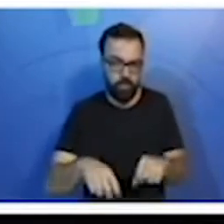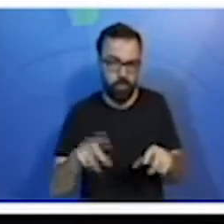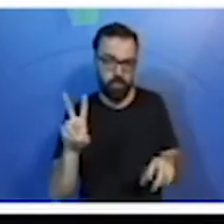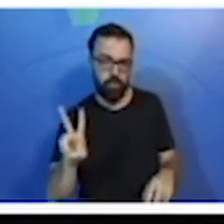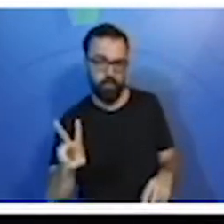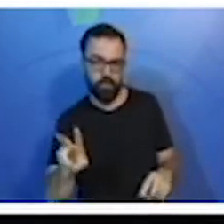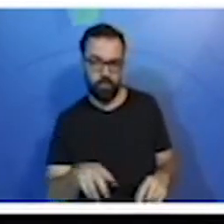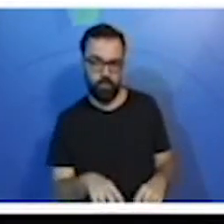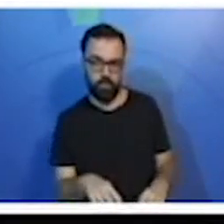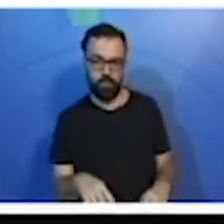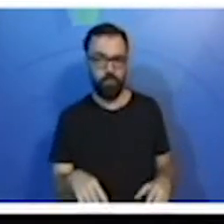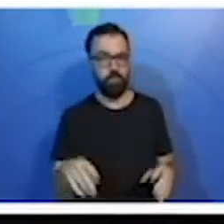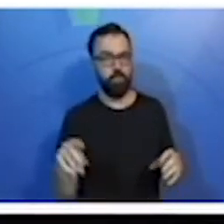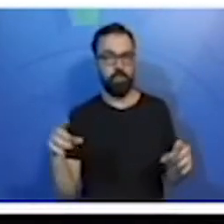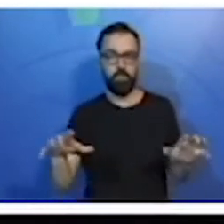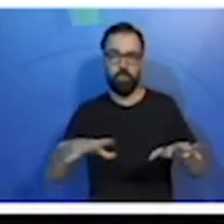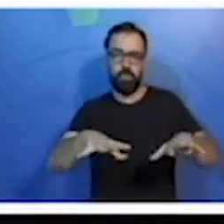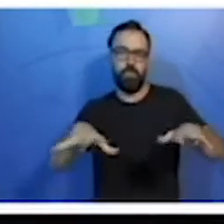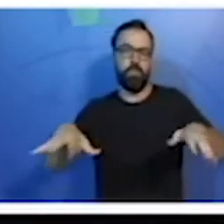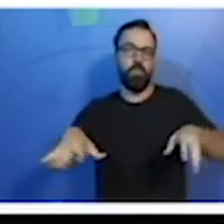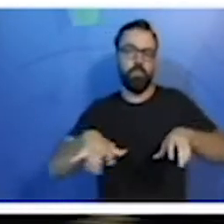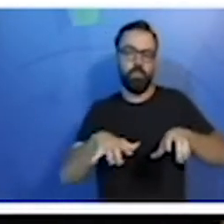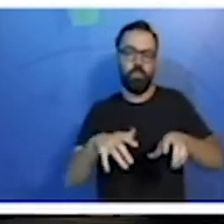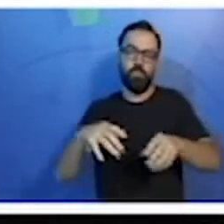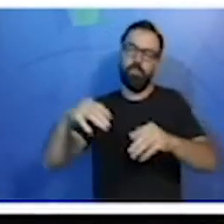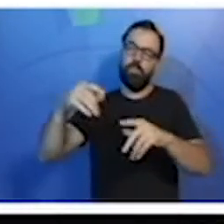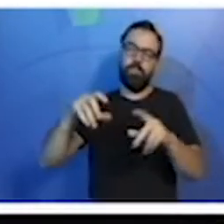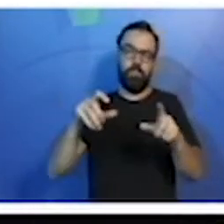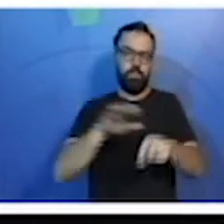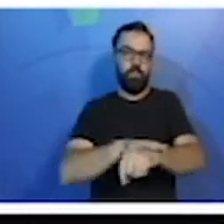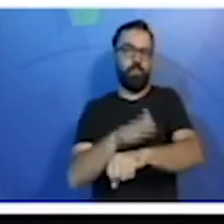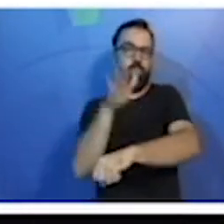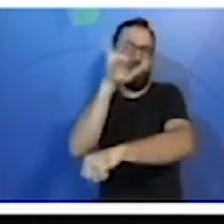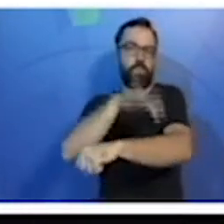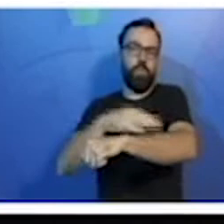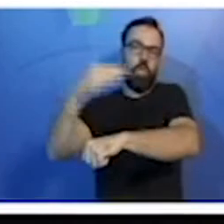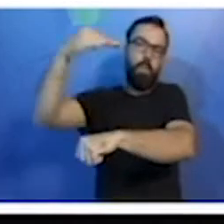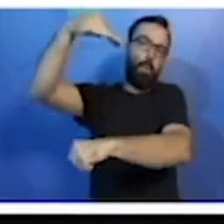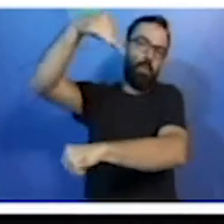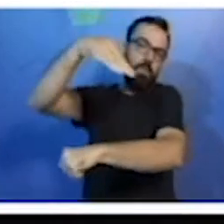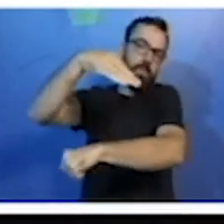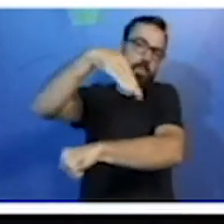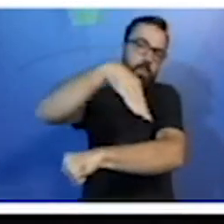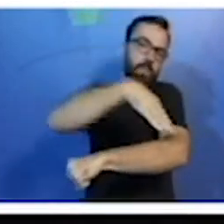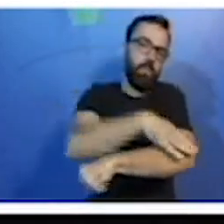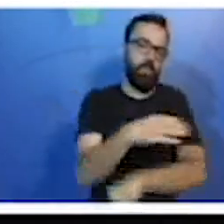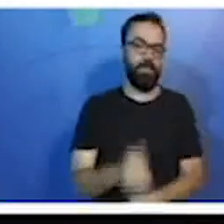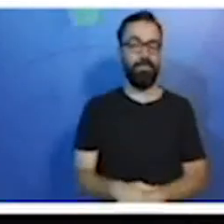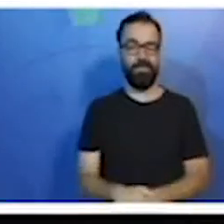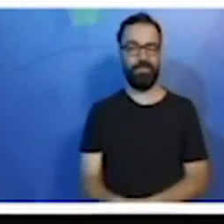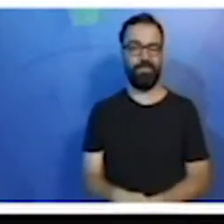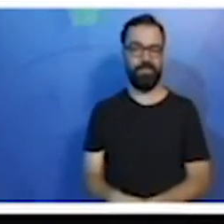de mountain bike eles estão ao ar livre estão fazendo uma descida de montanhas que nós vamos conhecer essa modalidade logo